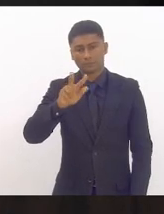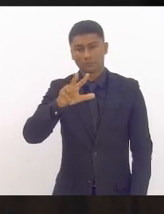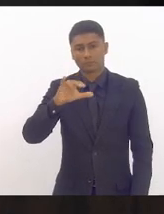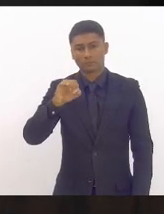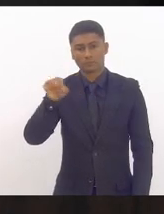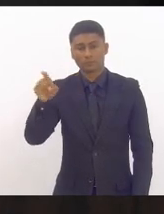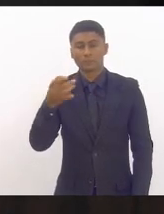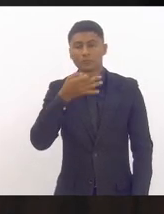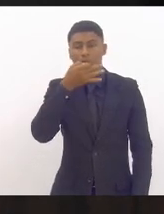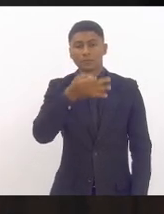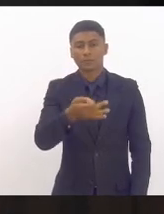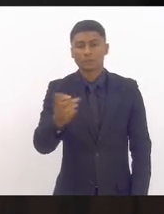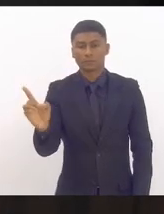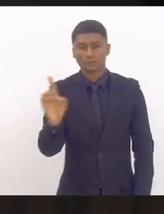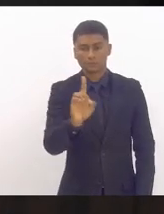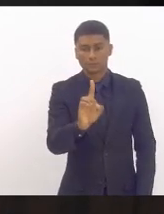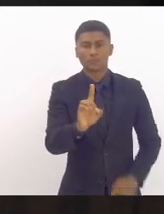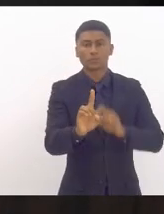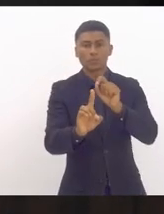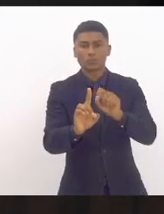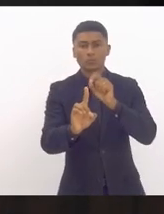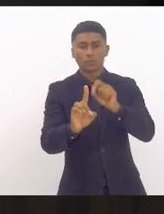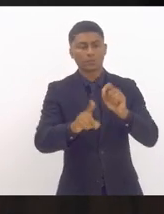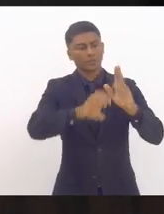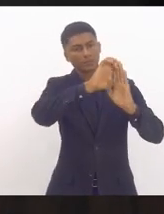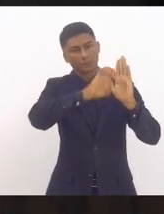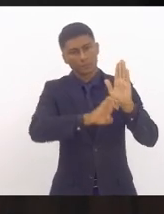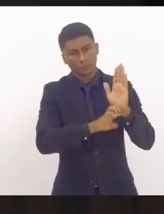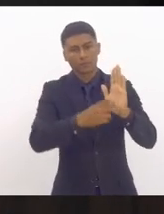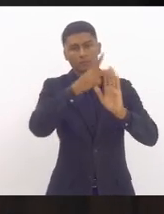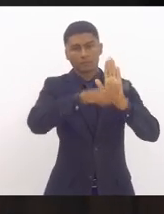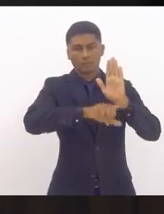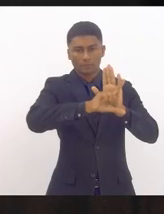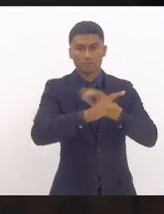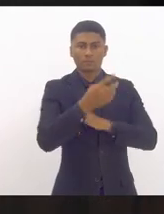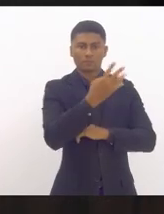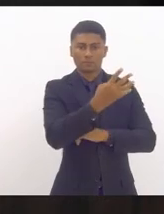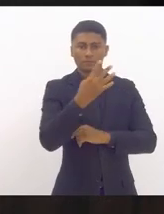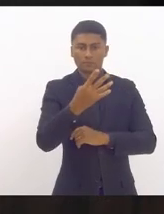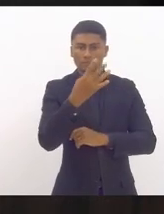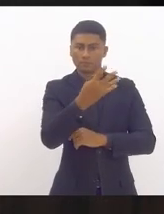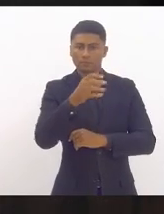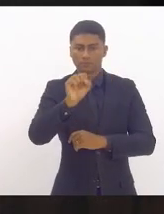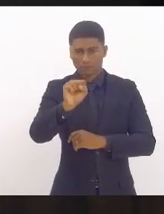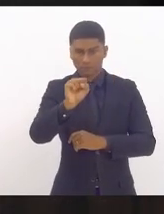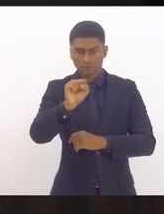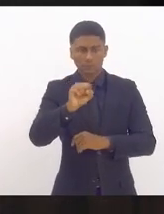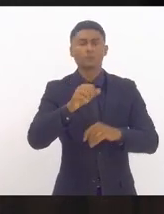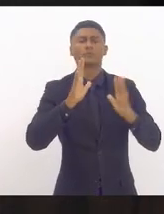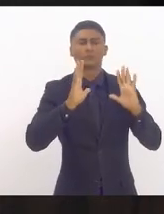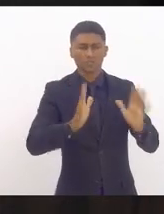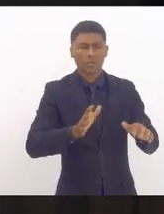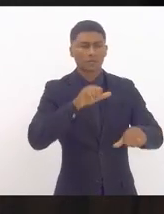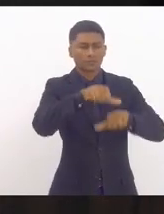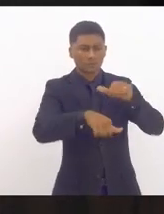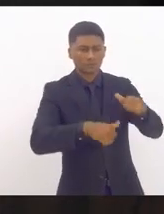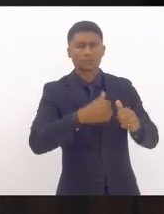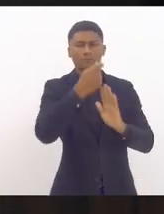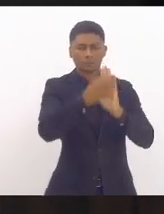parecer em relação às emendas de plenário, projeto de lei 4448, que foi transformado já em